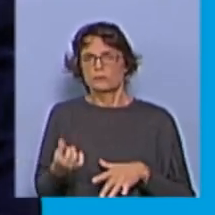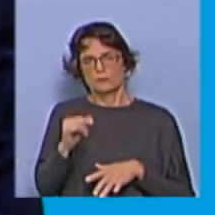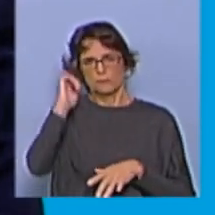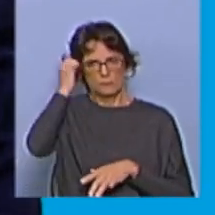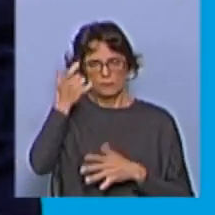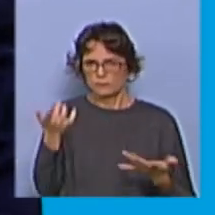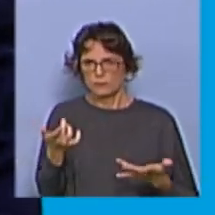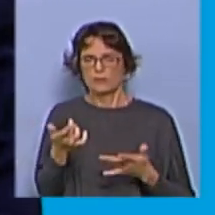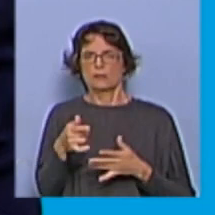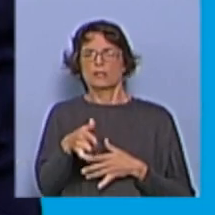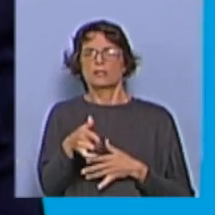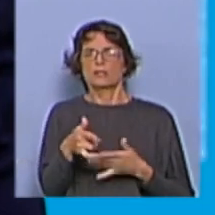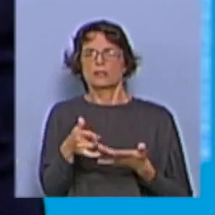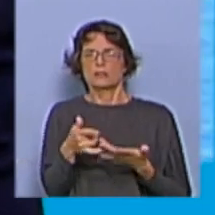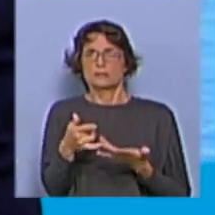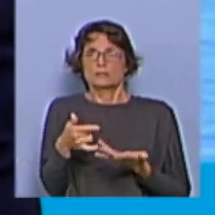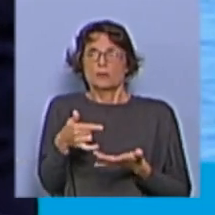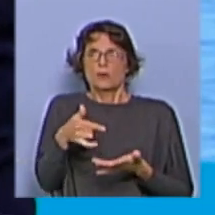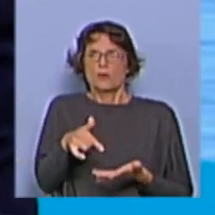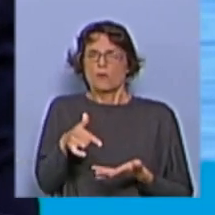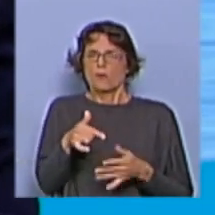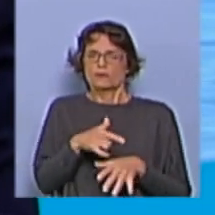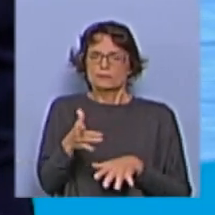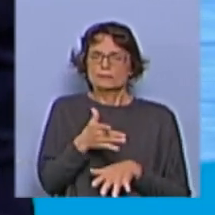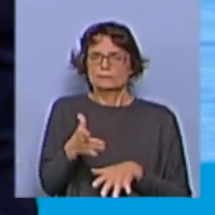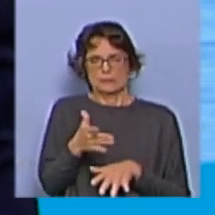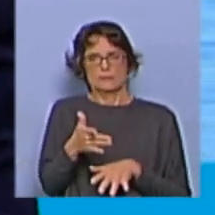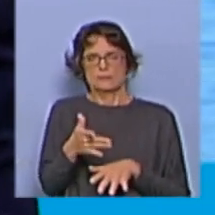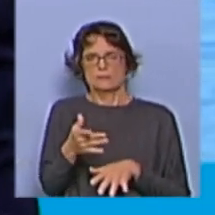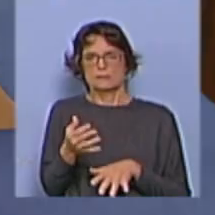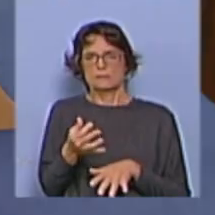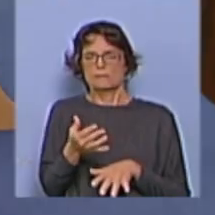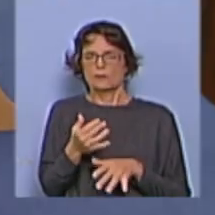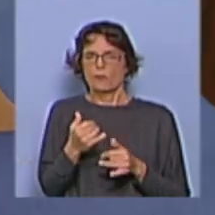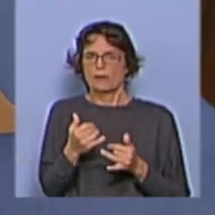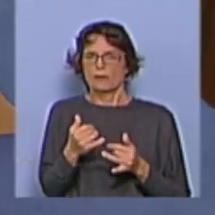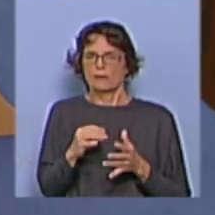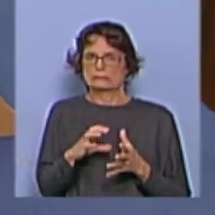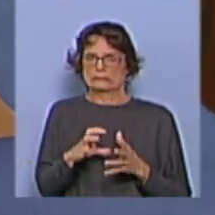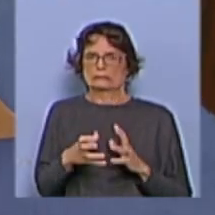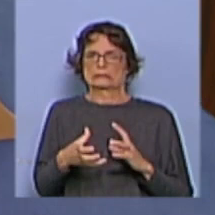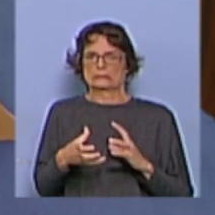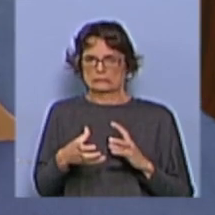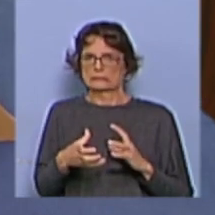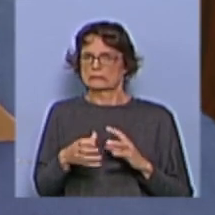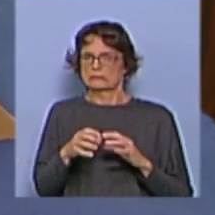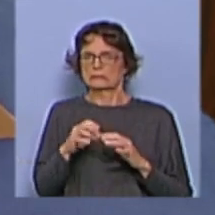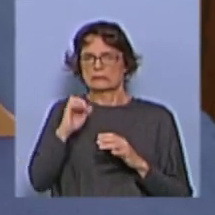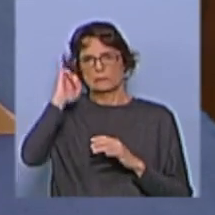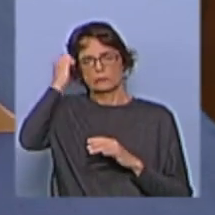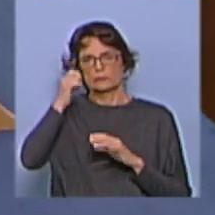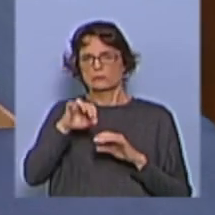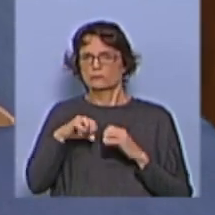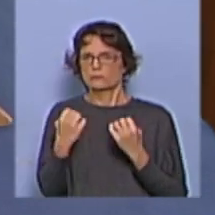nós. Nós temos que pôr a questão nestes termos. Abateu-se uma violência. Uma violência que caiu sobre a sociedade portuguesa como sobre